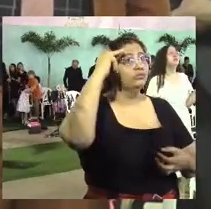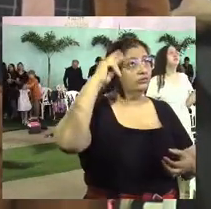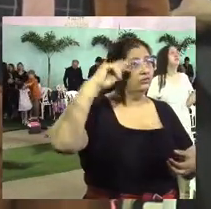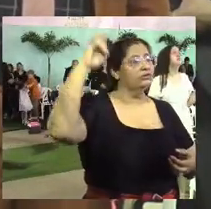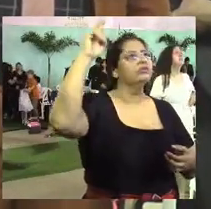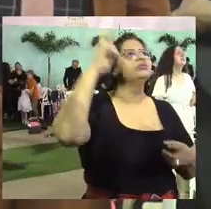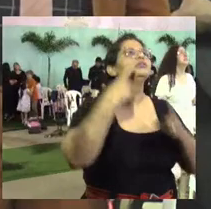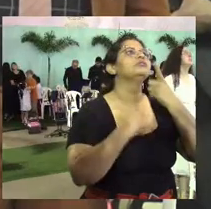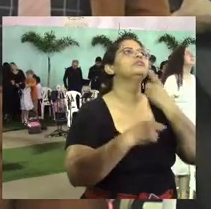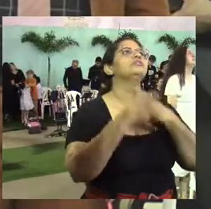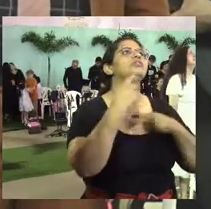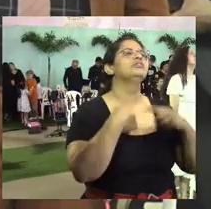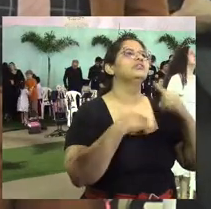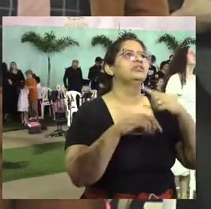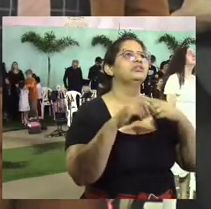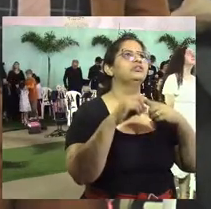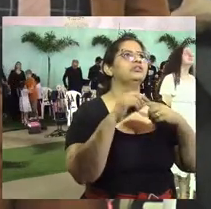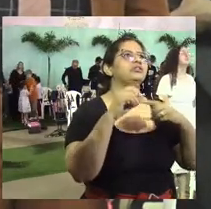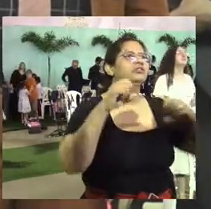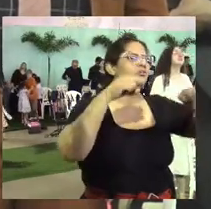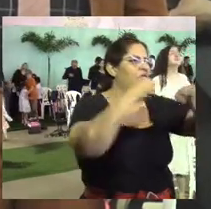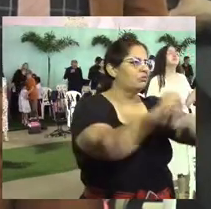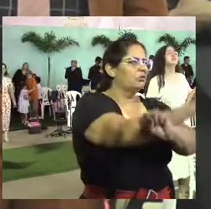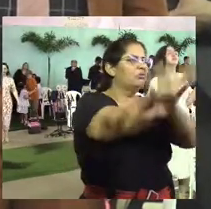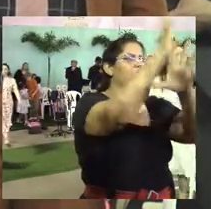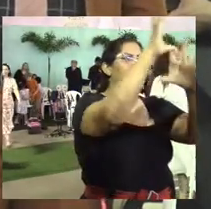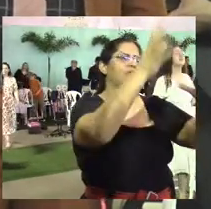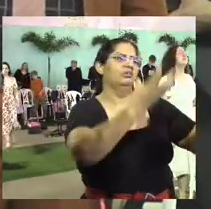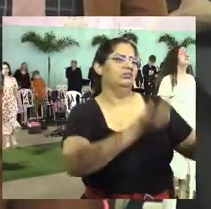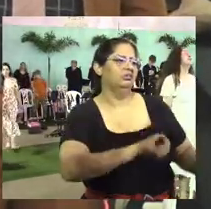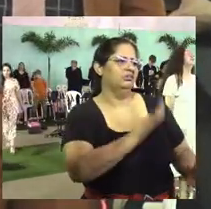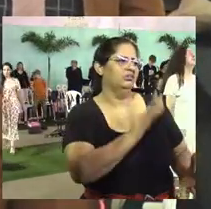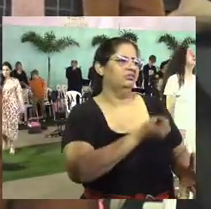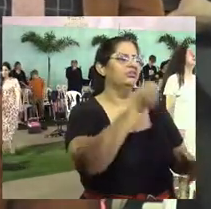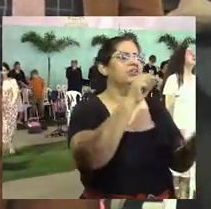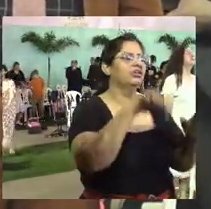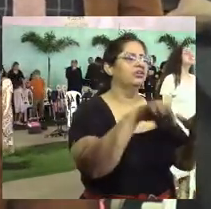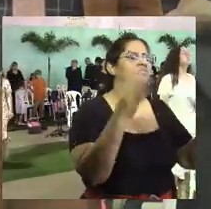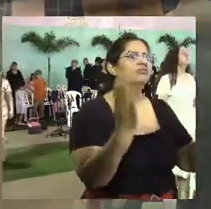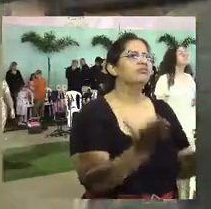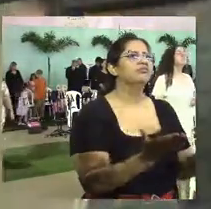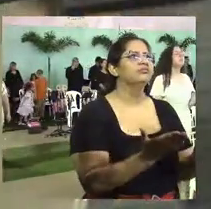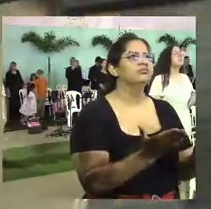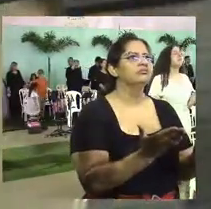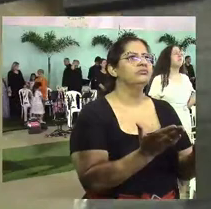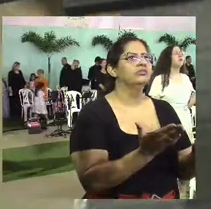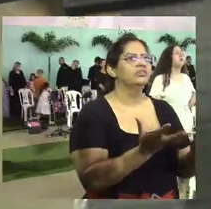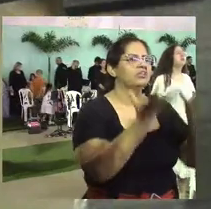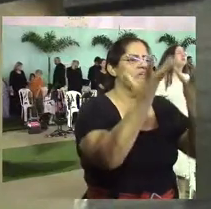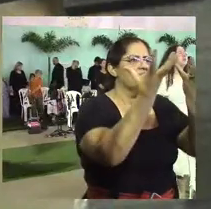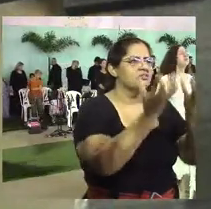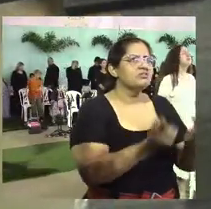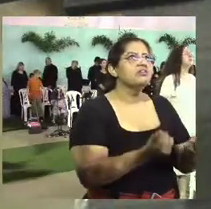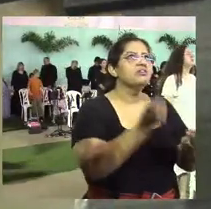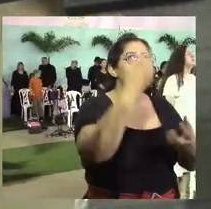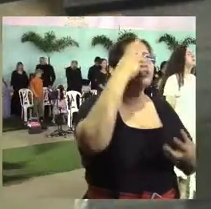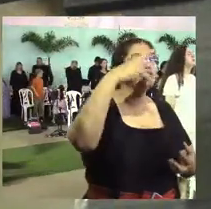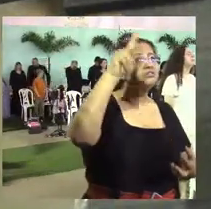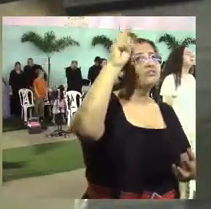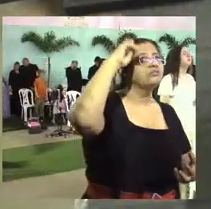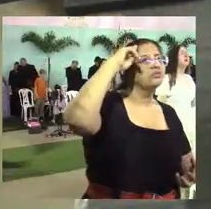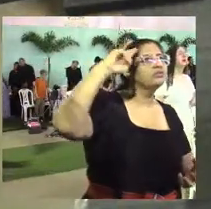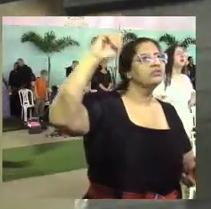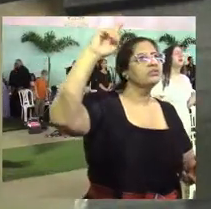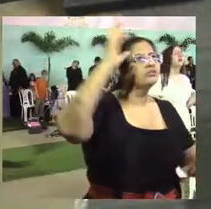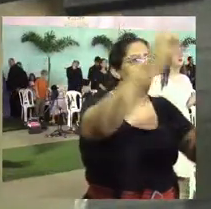Brasil queremos declarar a tua glória sobre estas vidas agora que se converte a ti como o senhor e salvador